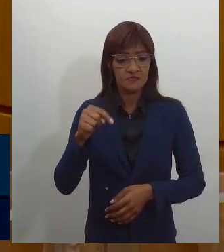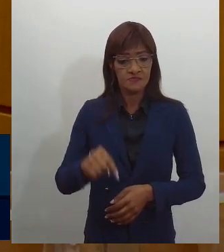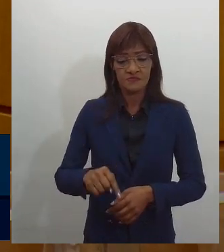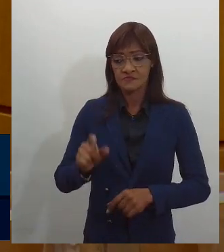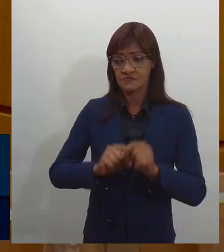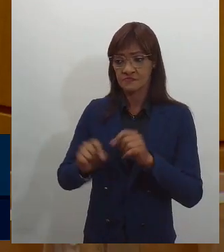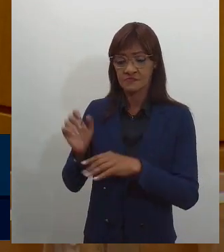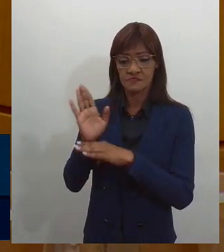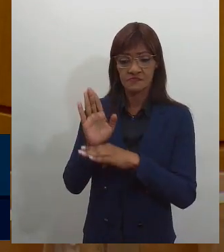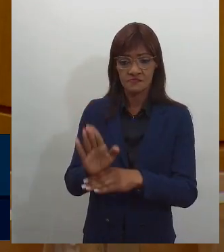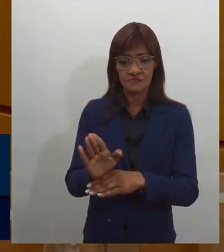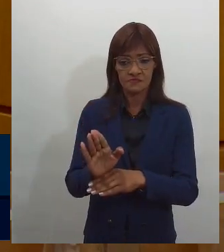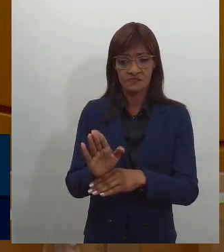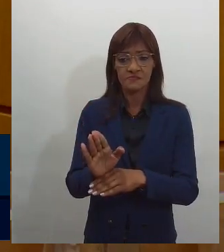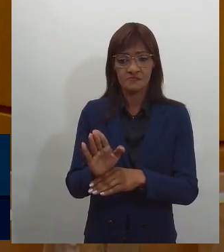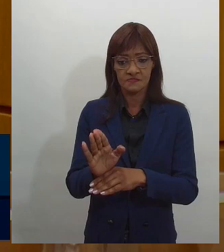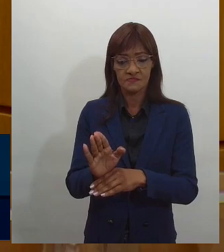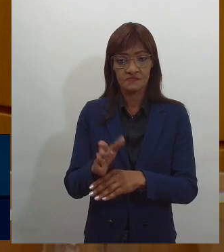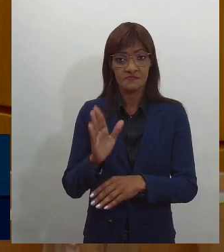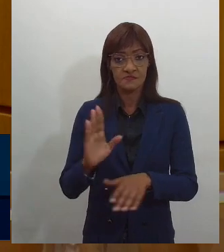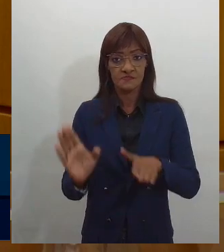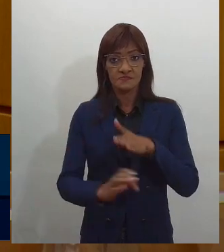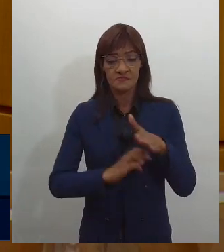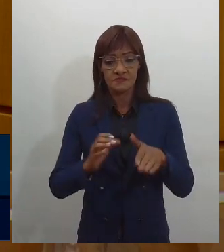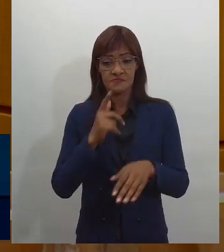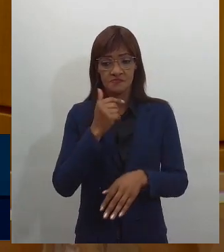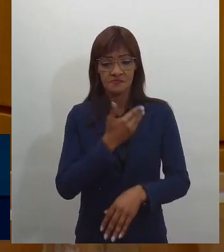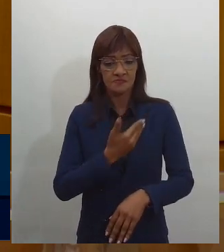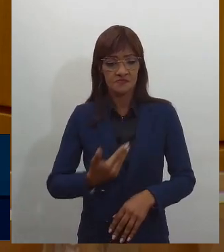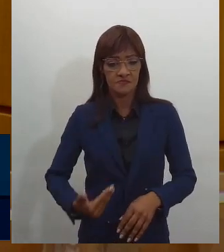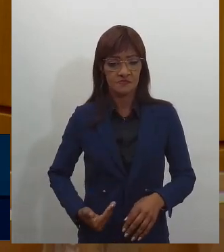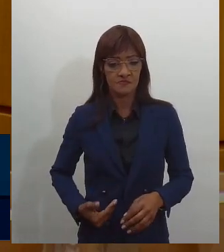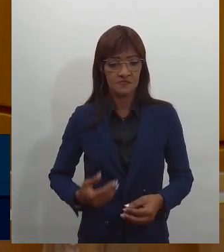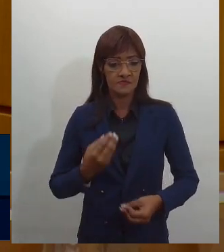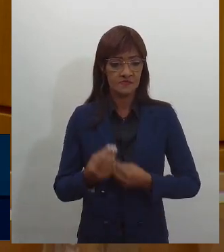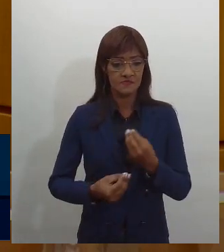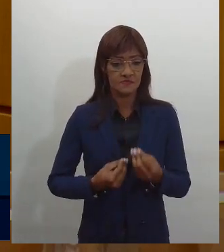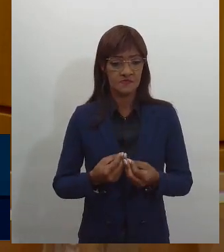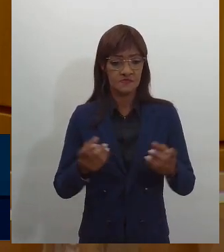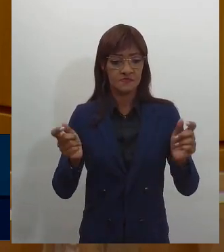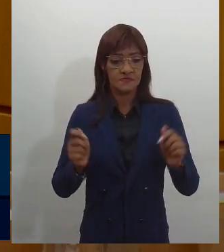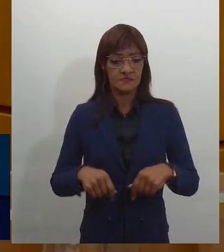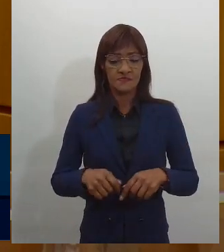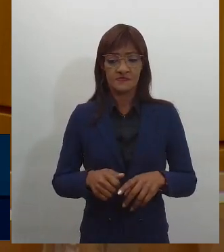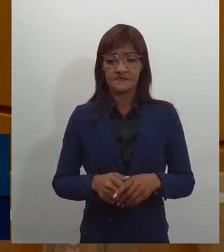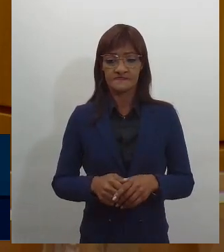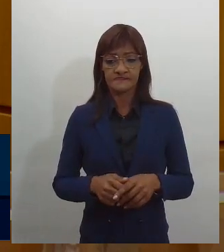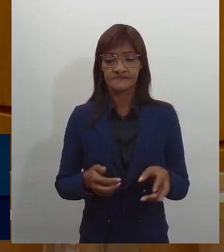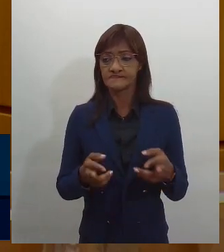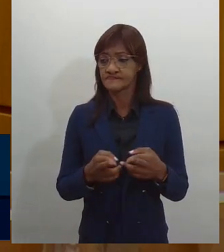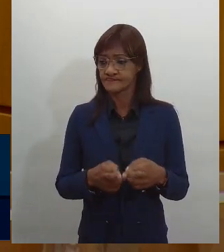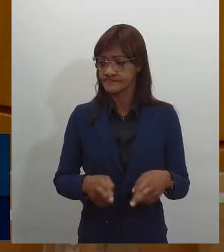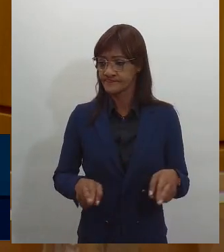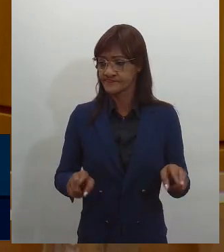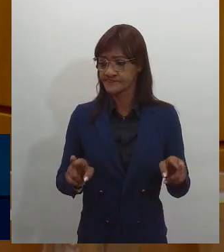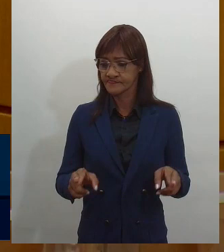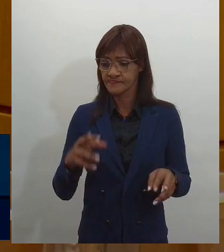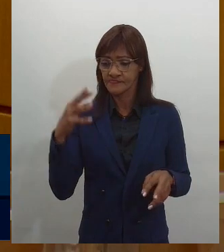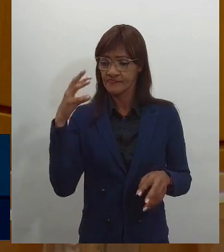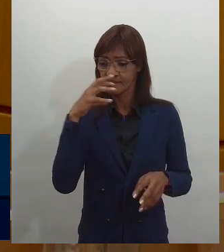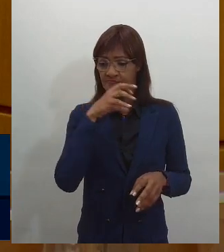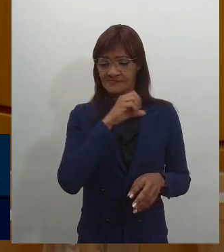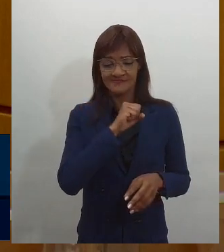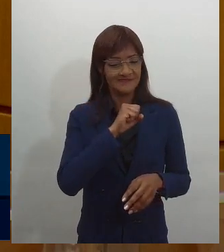só a DESO, mas ao governo, encontrar os caminhos para que nós possamos amenizar a Linda de imediato, mas também,